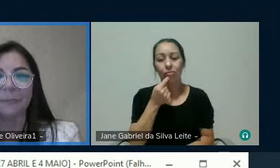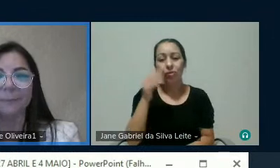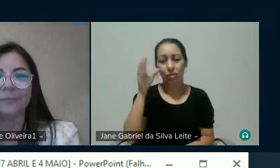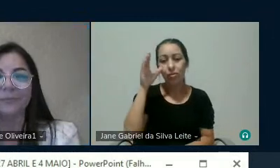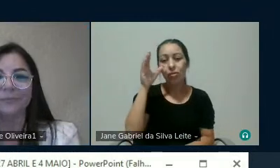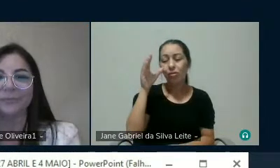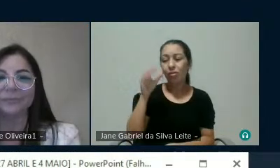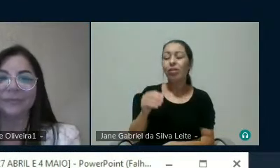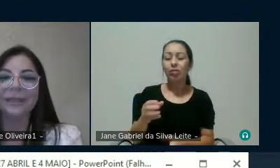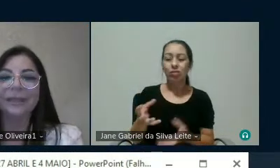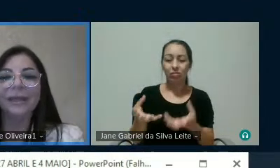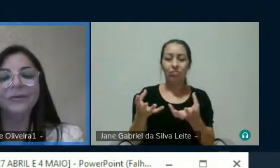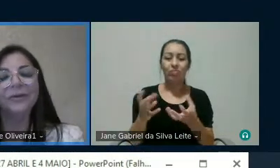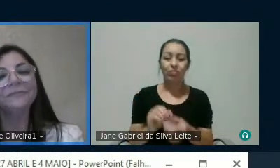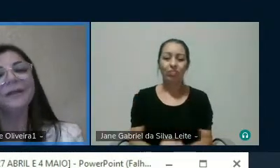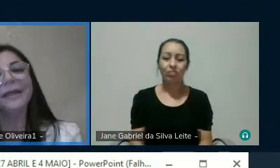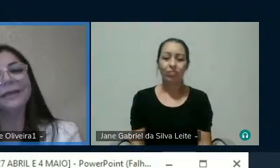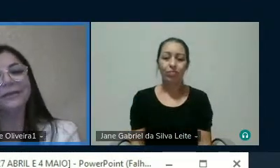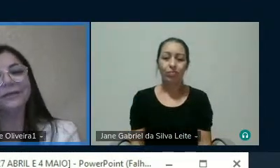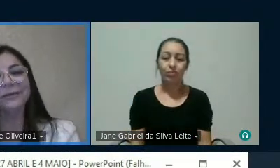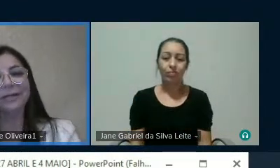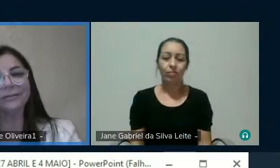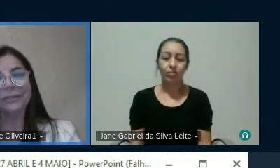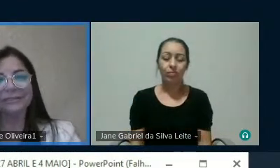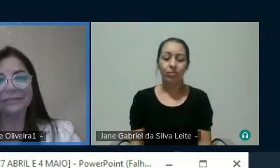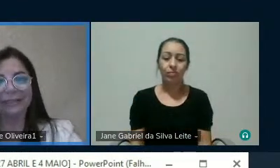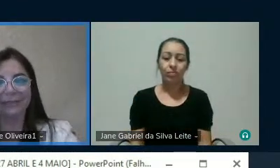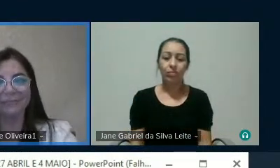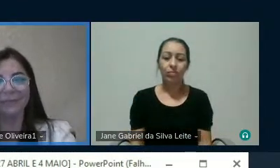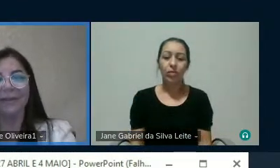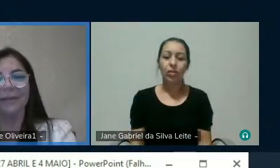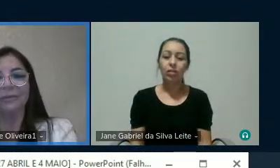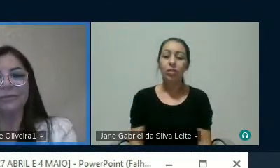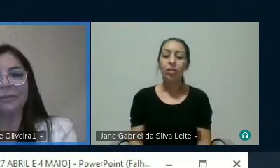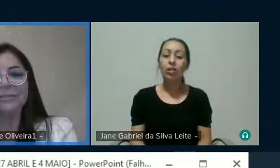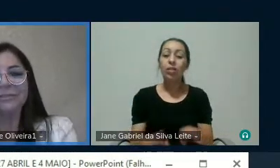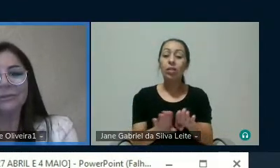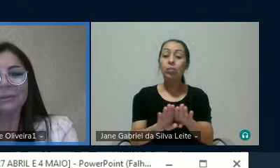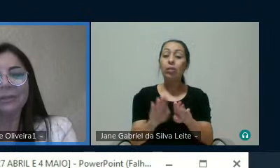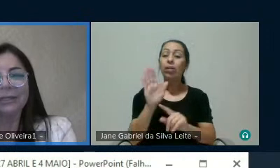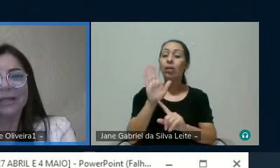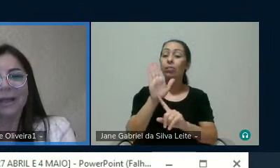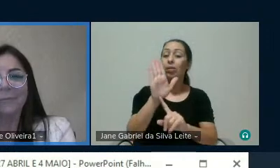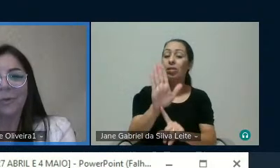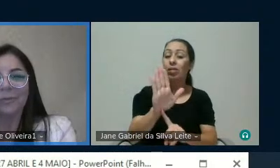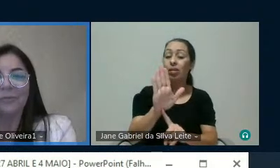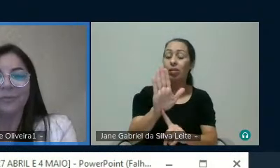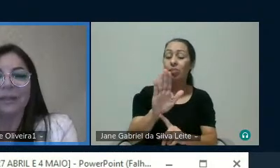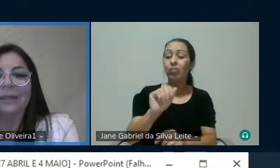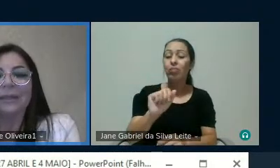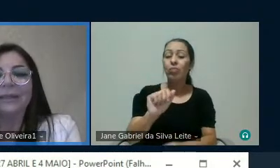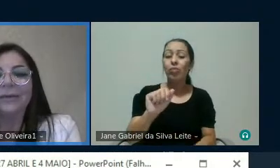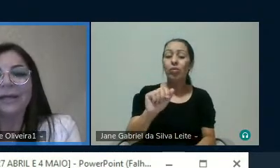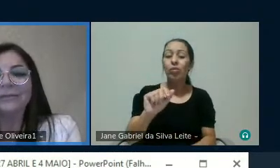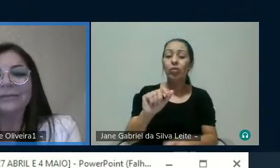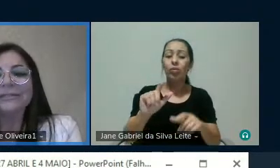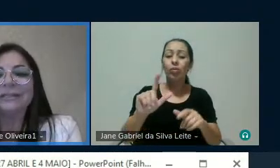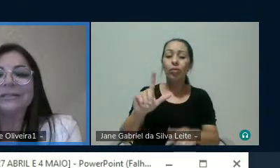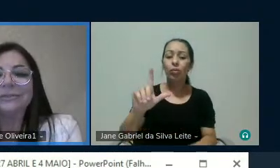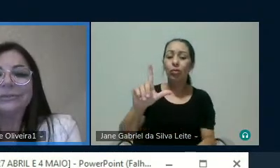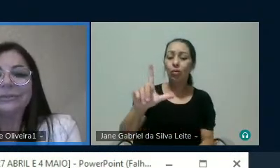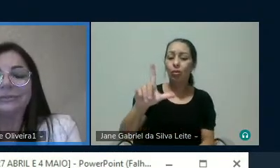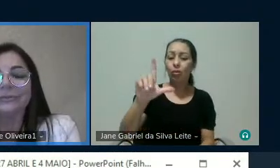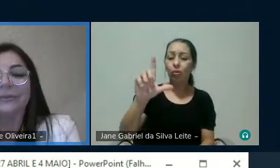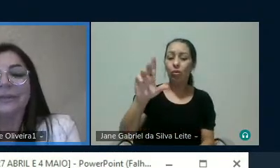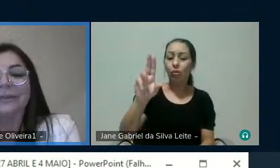né? E o que eu falei aqui, ó, do cartunista, né? Do nosso Lucas Ramon. Ele é um